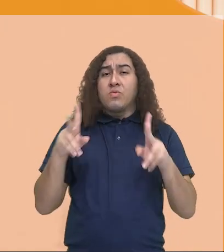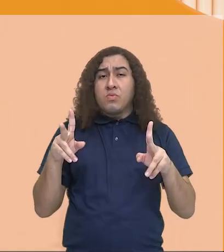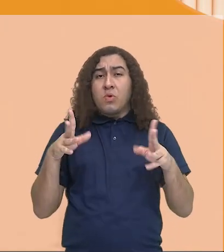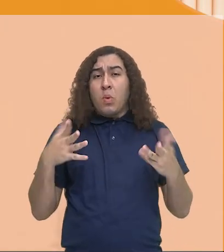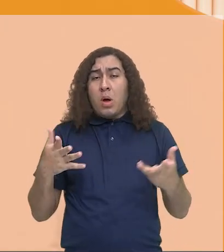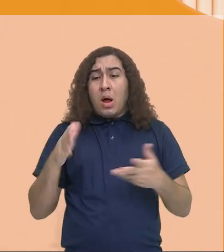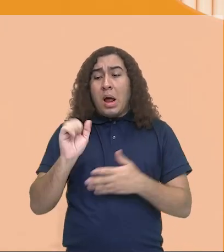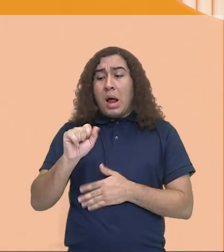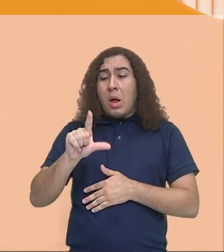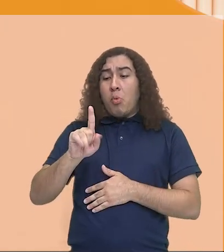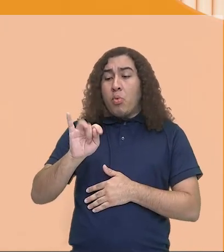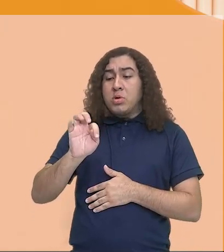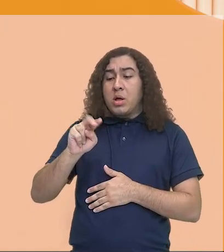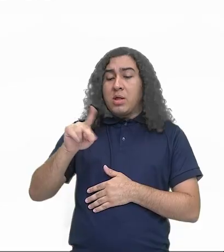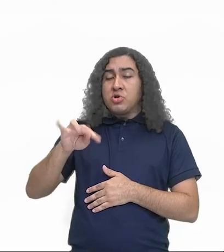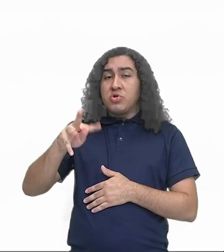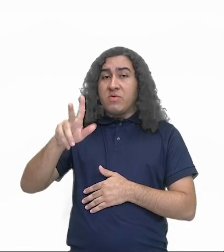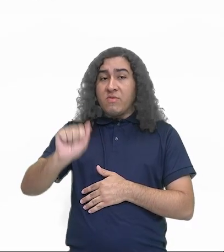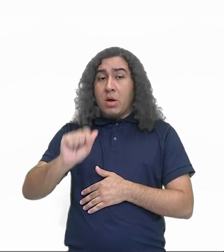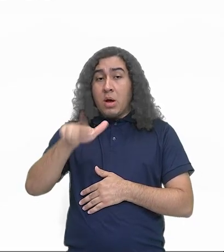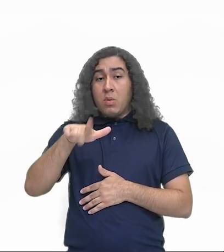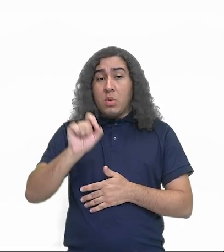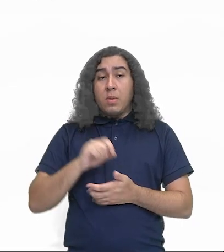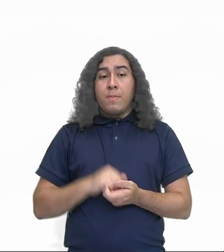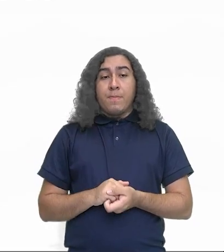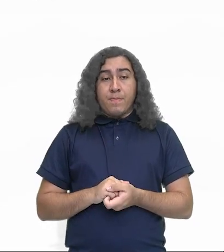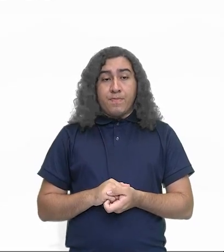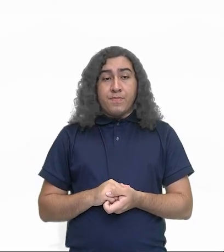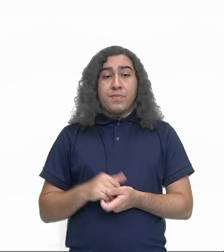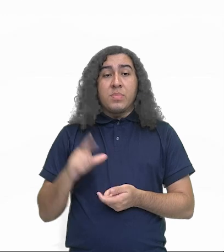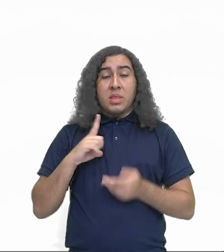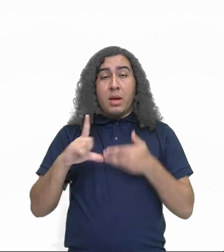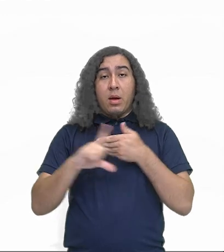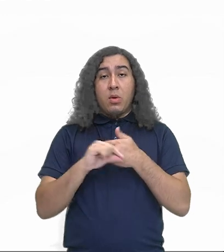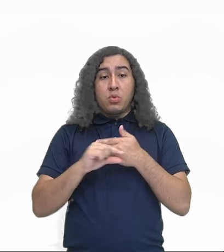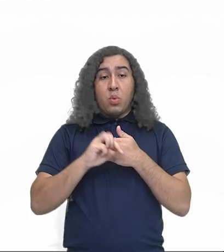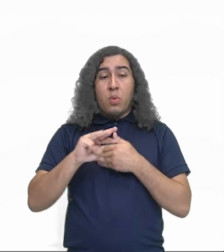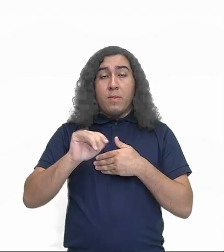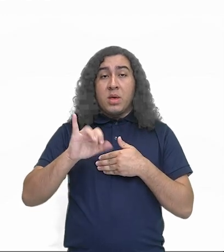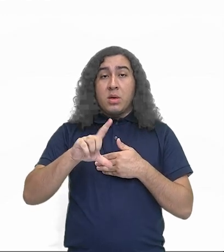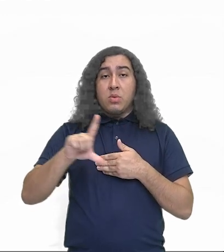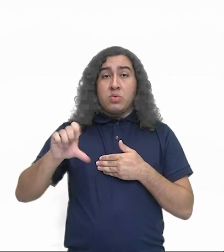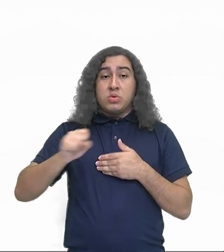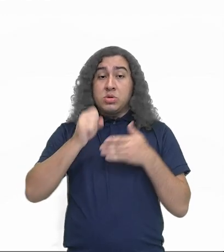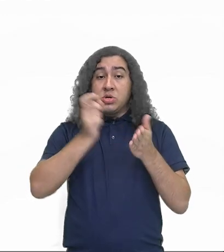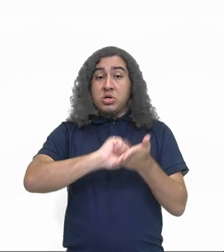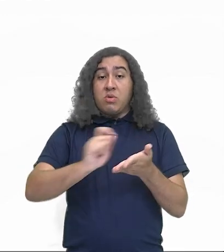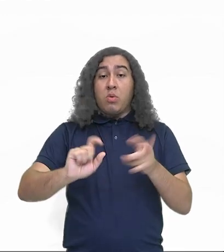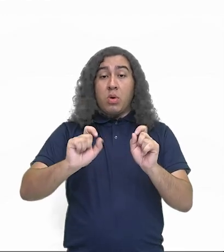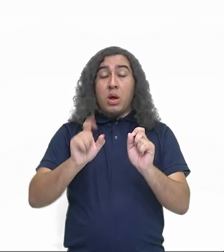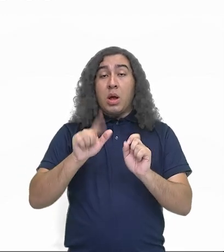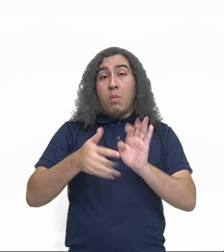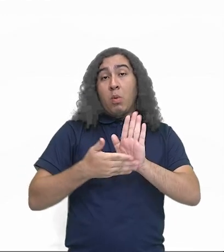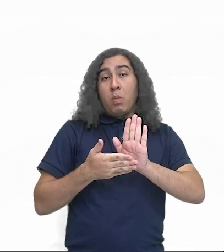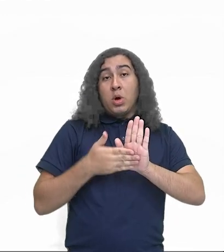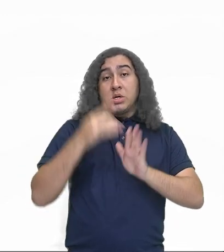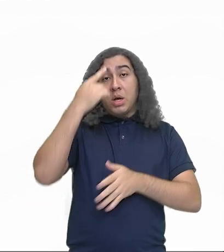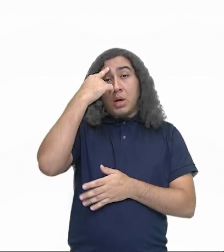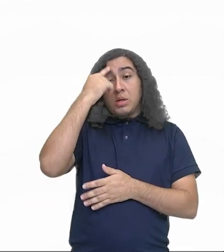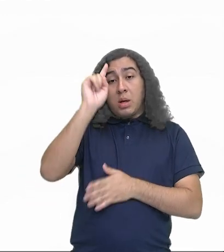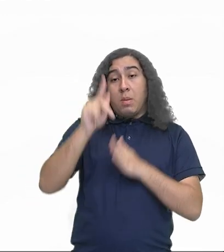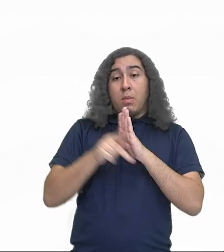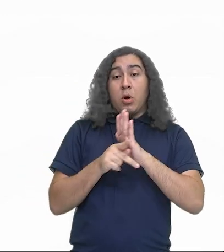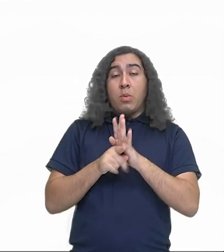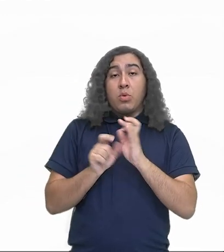alternativamente? Alternativamente, Mills, quando escreveu este conceito, ele propôs sua visão ideal da